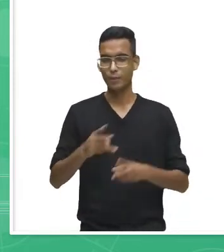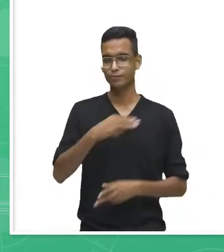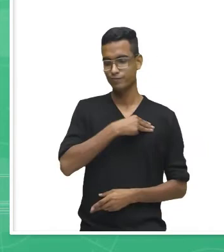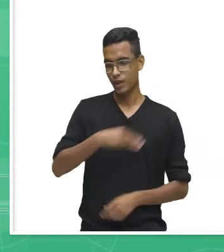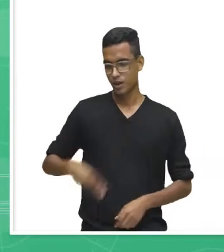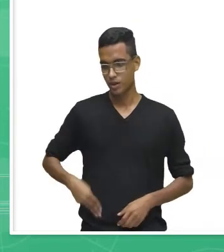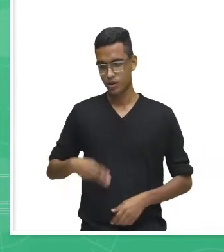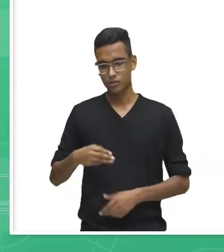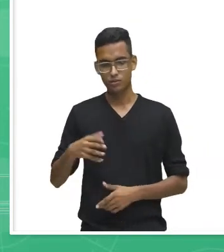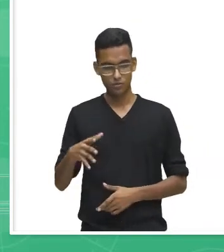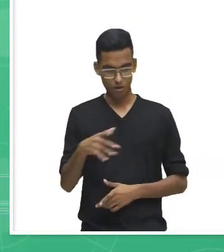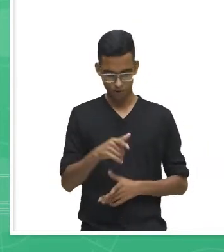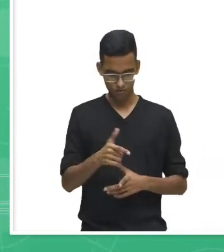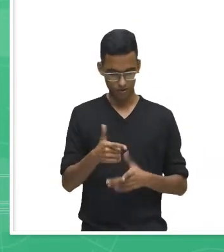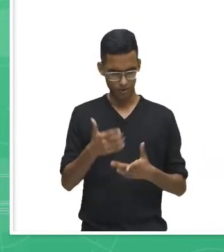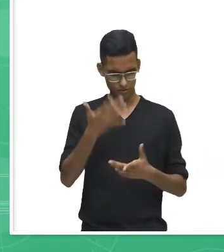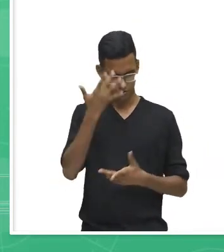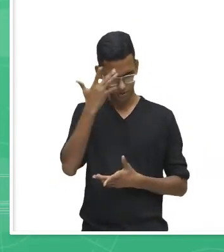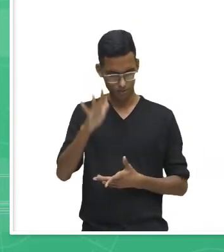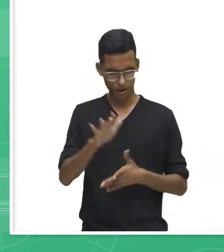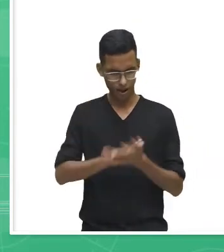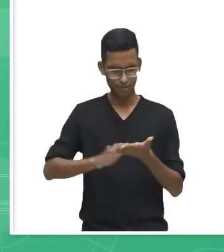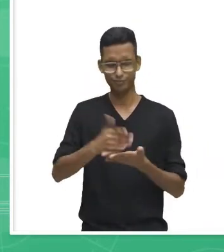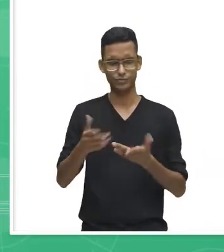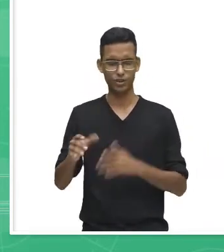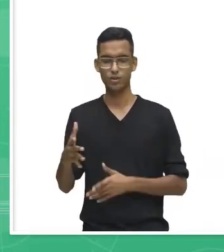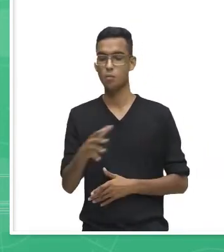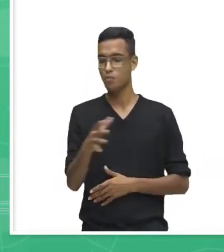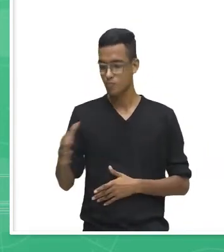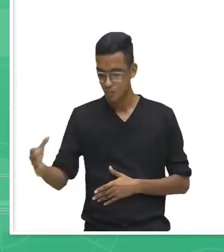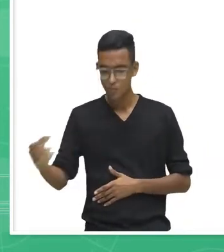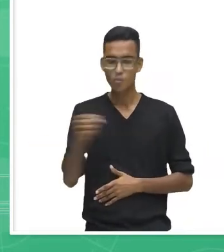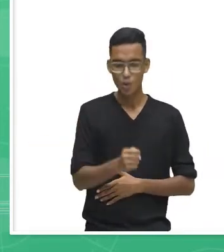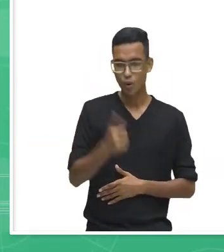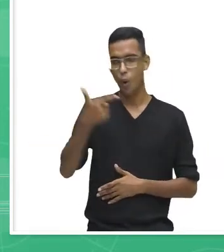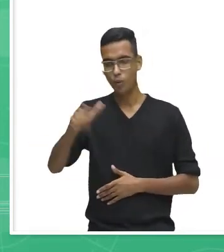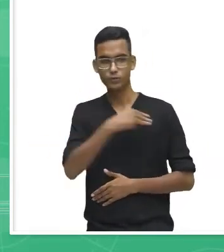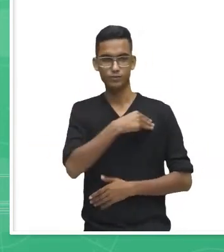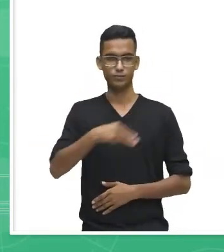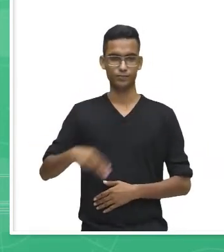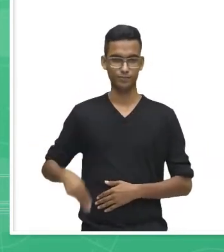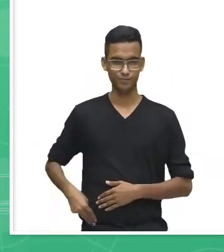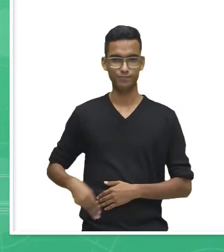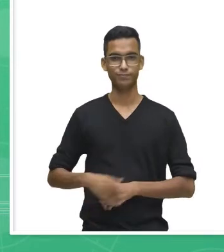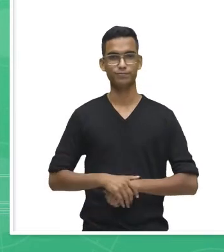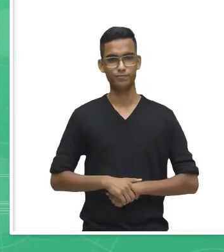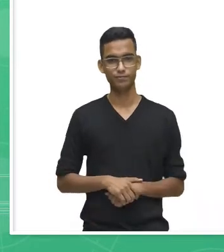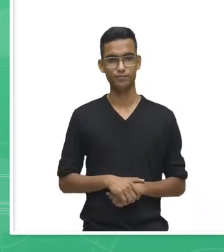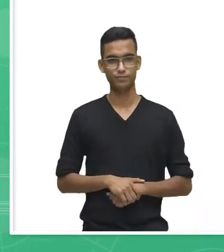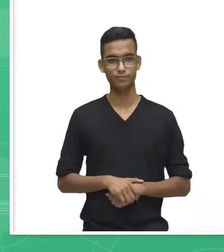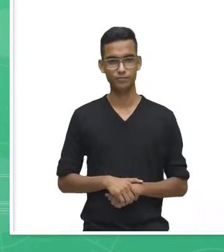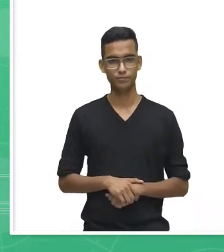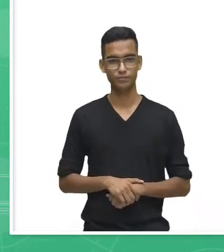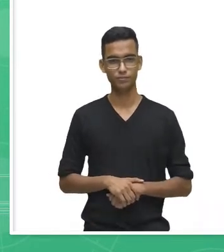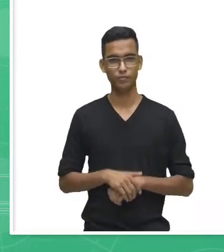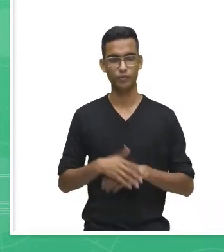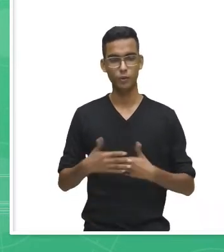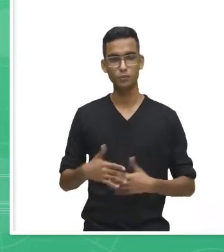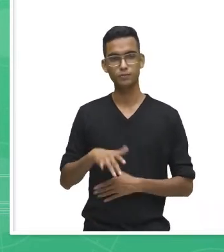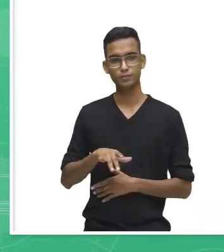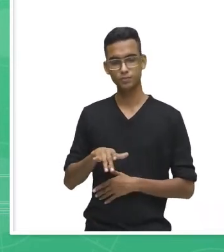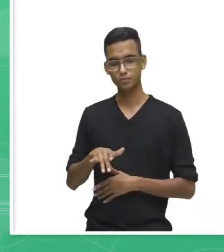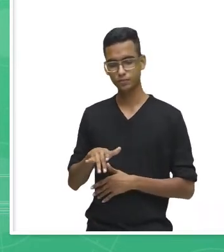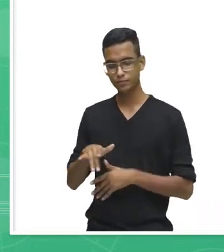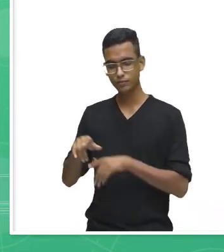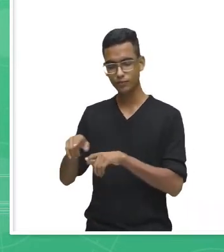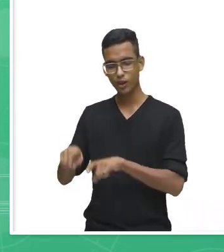a revolta entre o povo se insuflando, porque assim, comprar um pão, gente, estava impossível. O pão, que é a base da alimentação francesa nessa época,